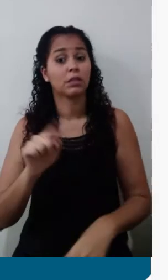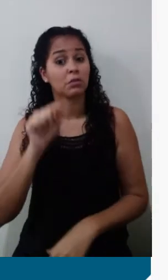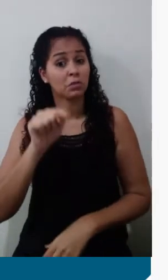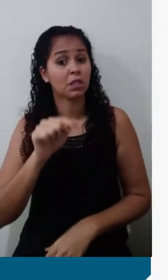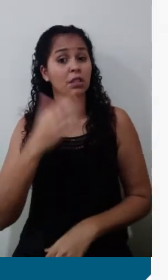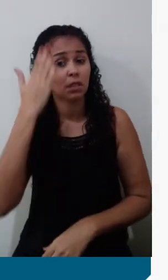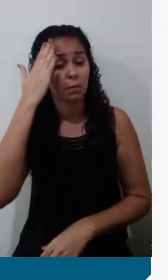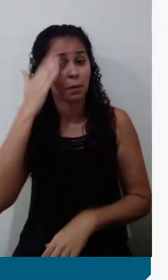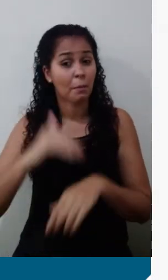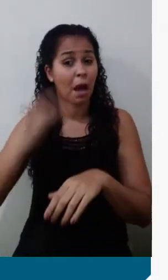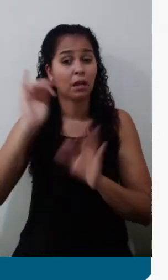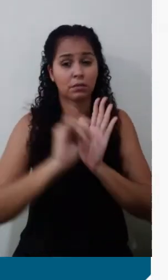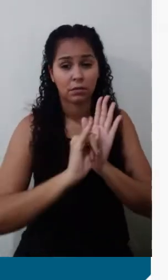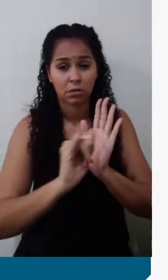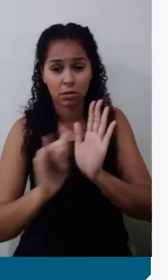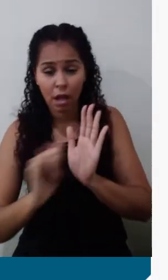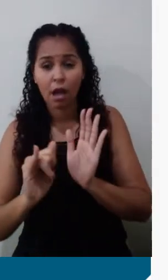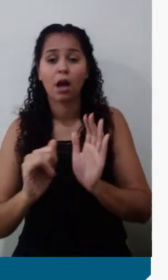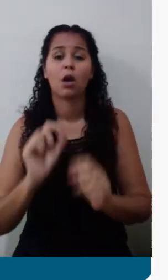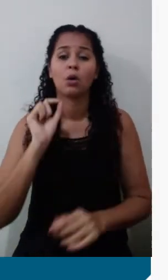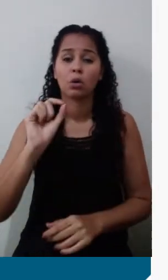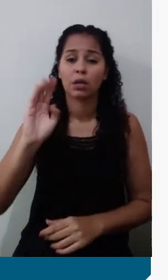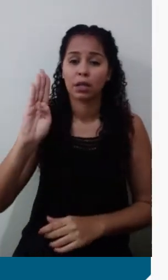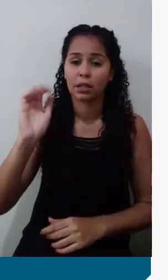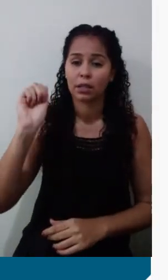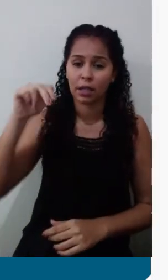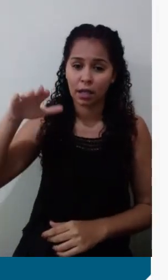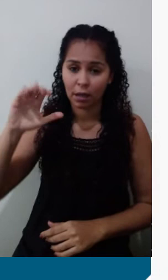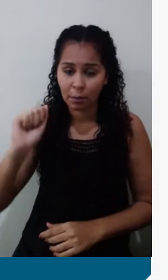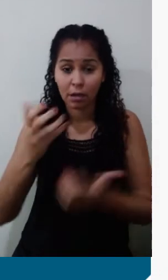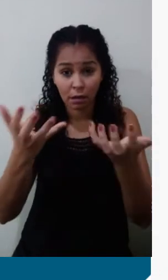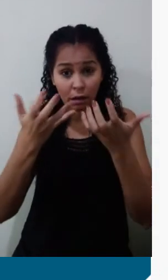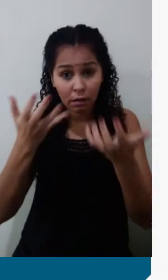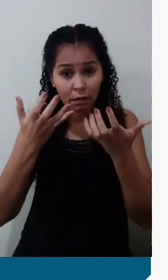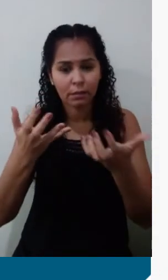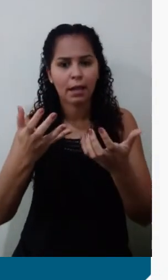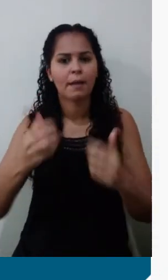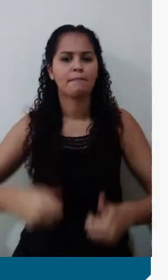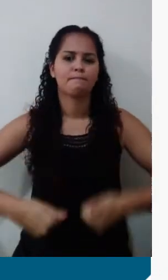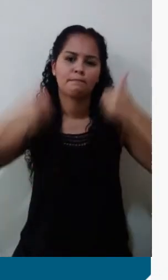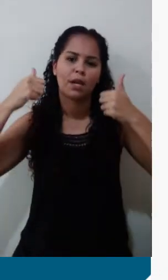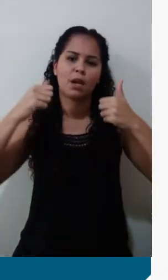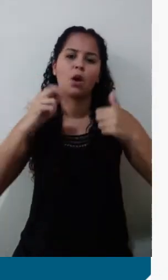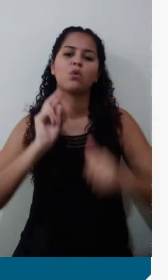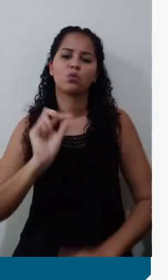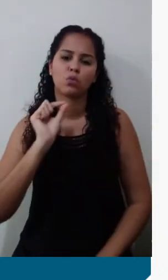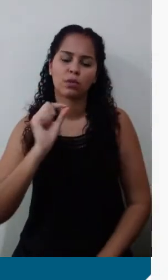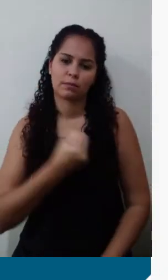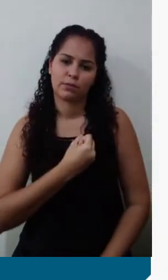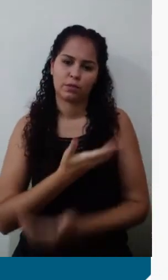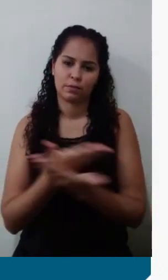vocês souberem sobre o edital, sobre as expectativas, sobre o que se quer na redação, melhor